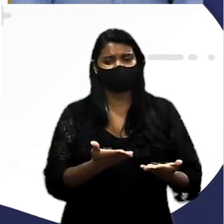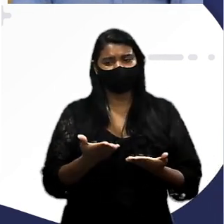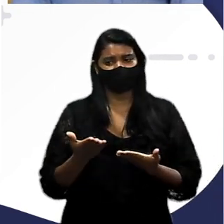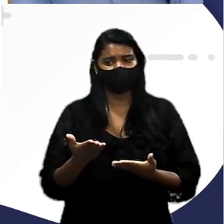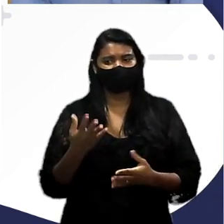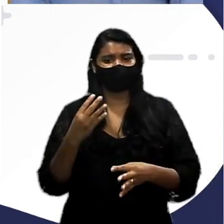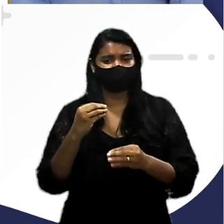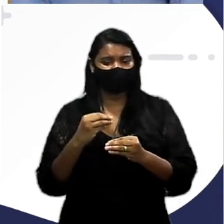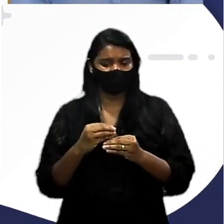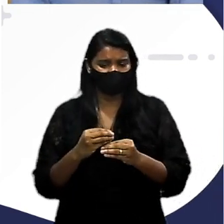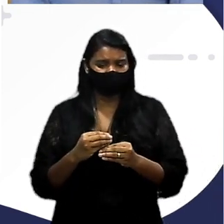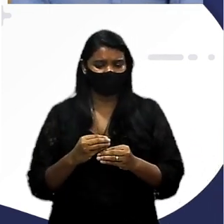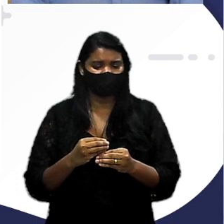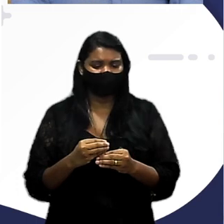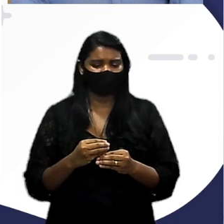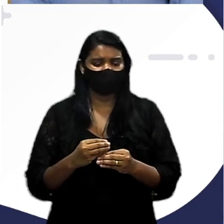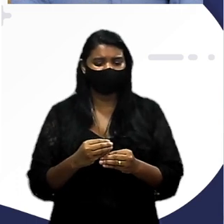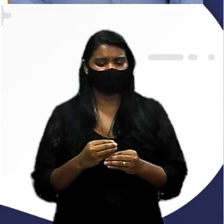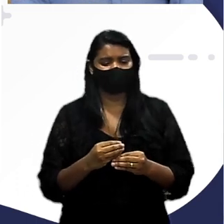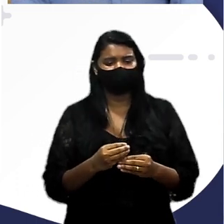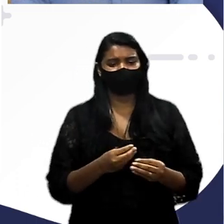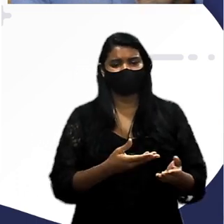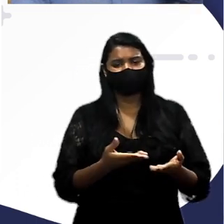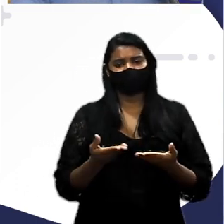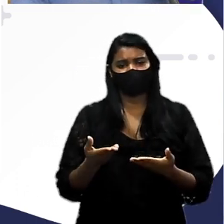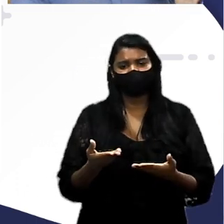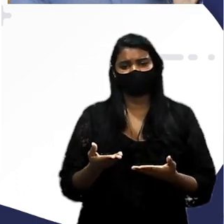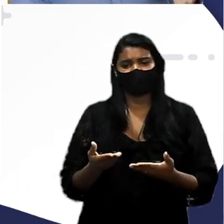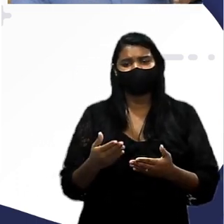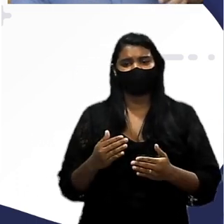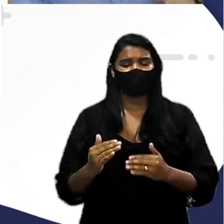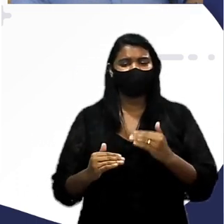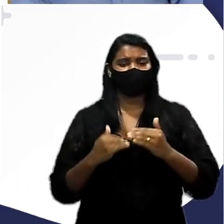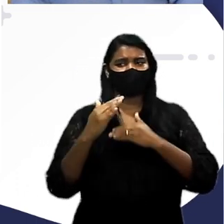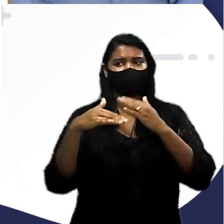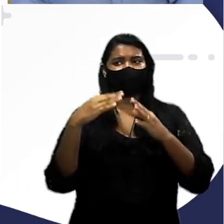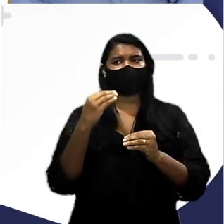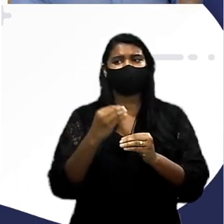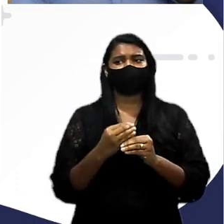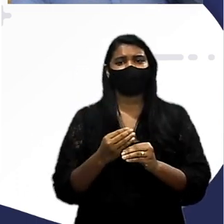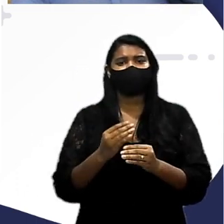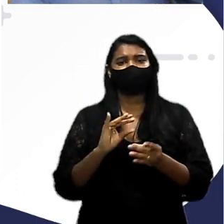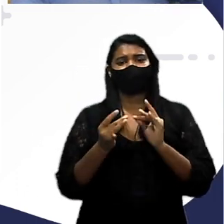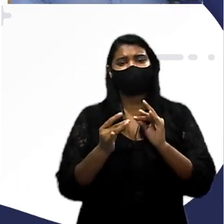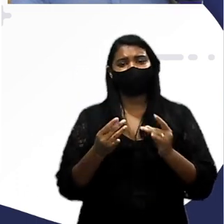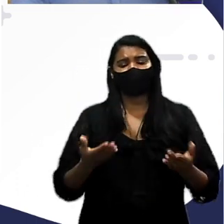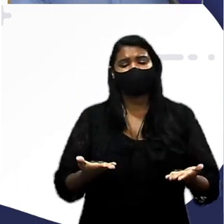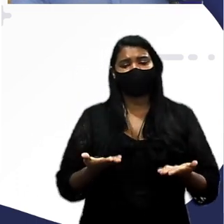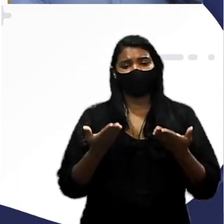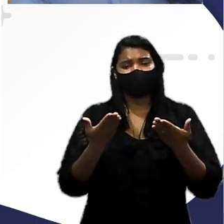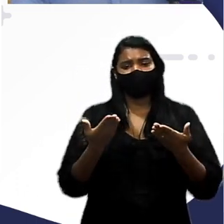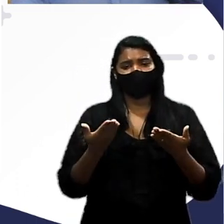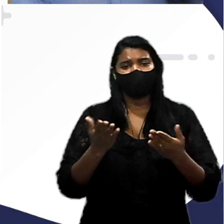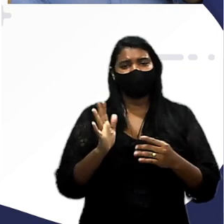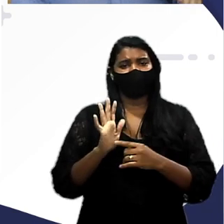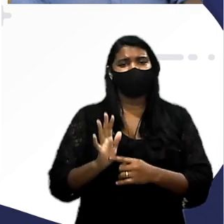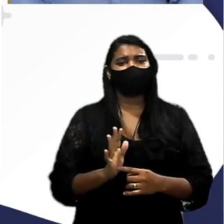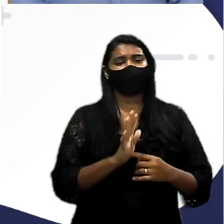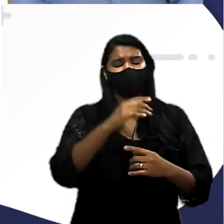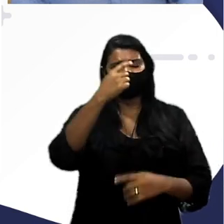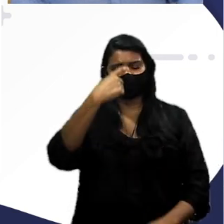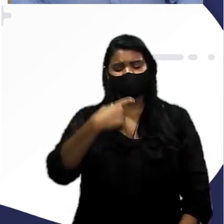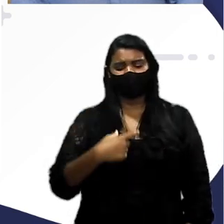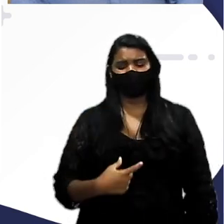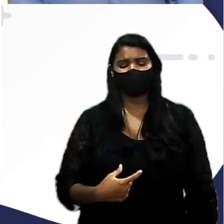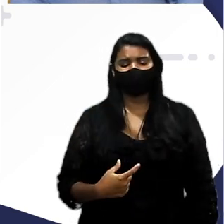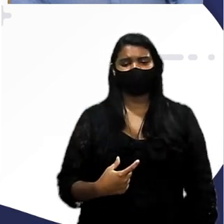para esse seu colaborador, né, que vai desenvolver uma atividade interna, mas também traz um enriquecimento